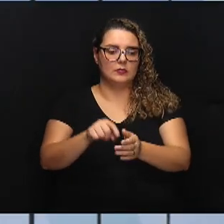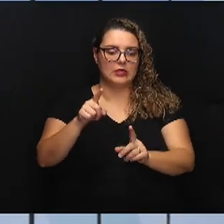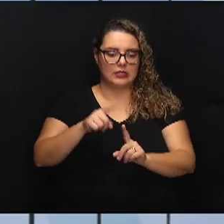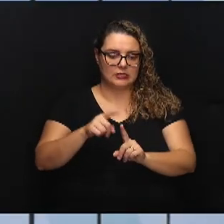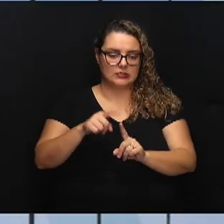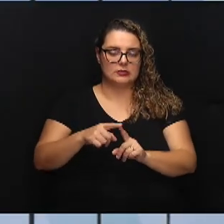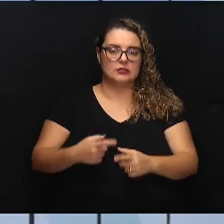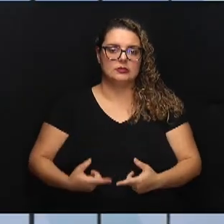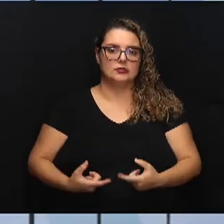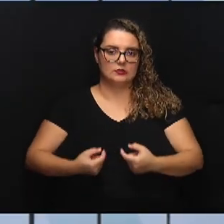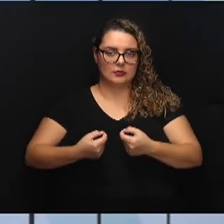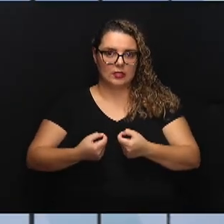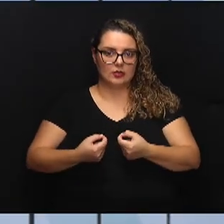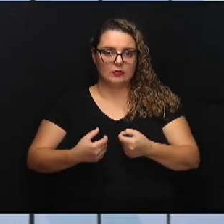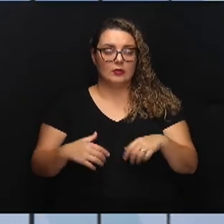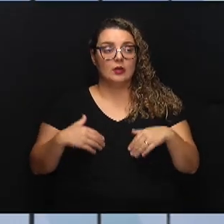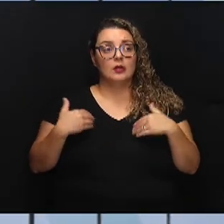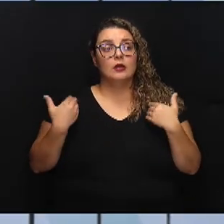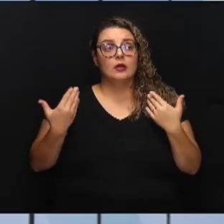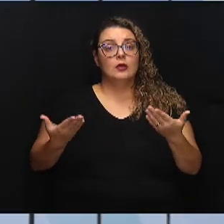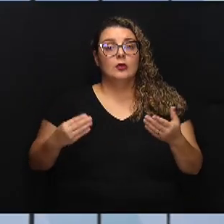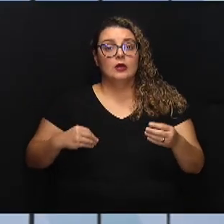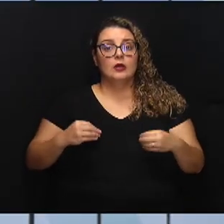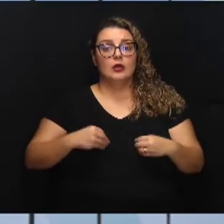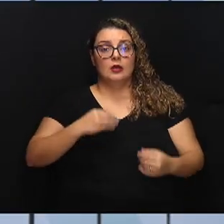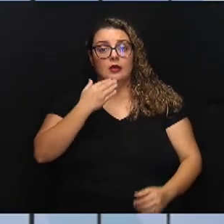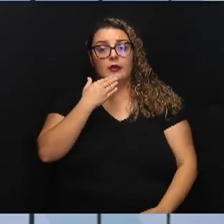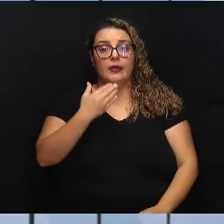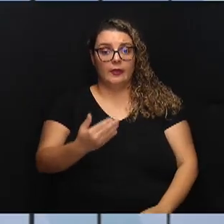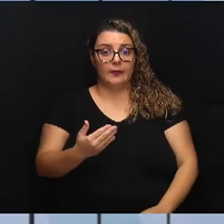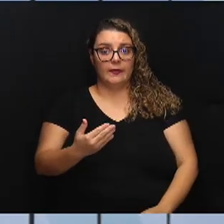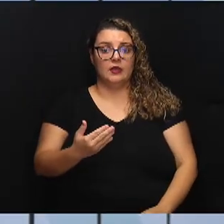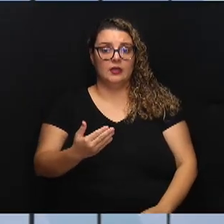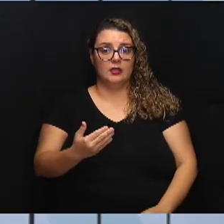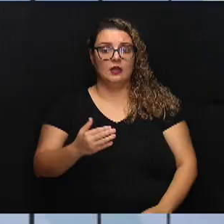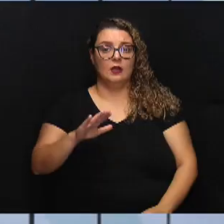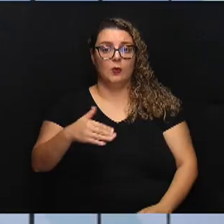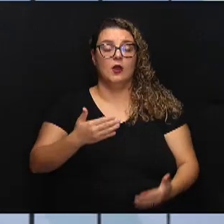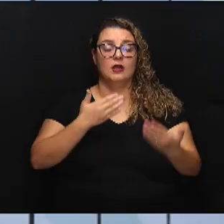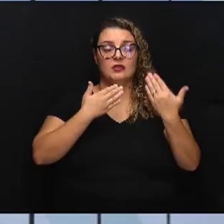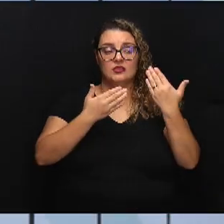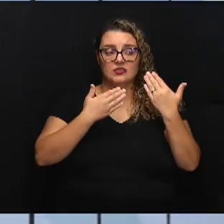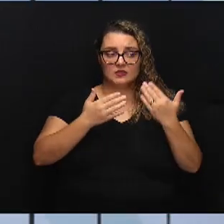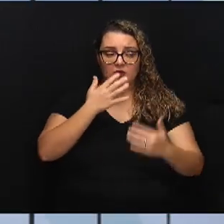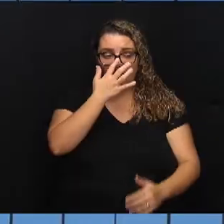de câncer e quais exames são solicitados a partir da suspeita.